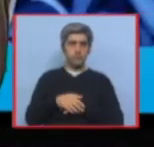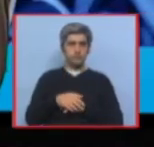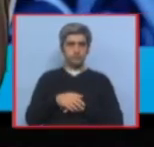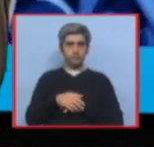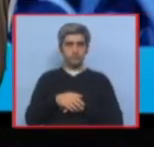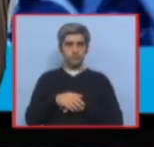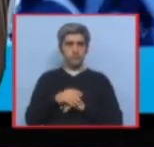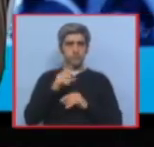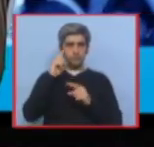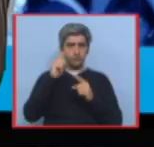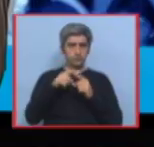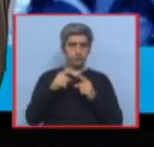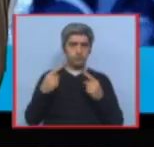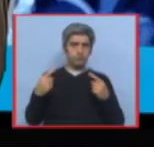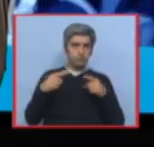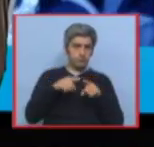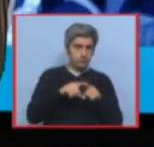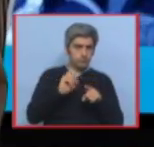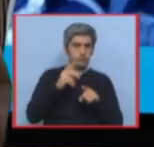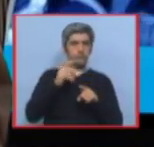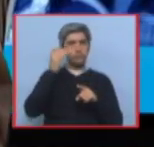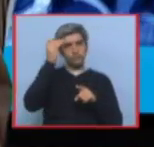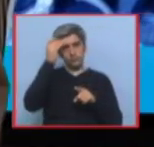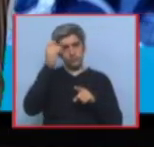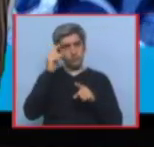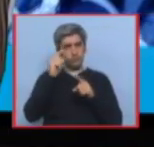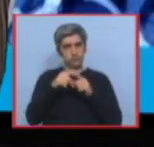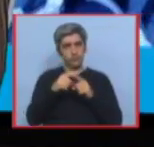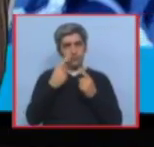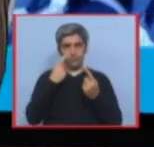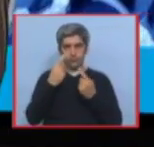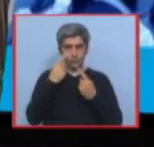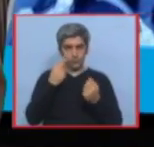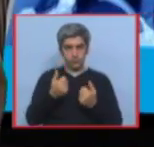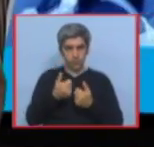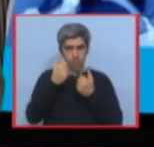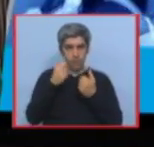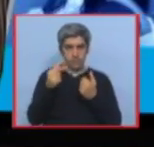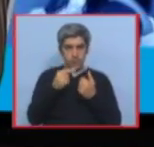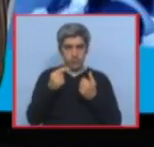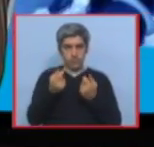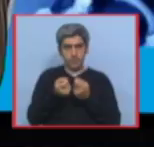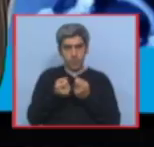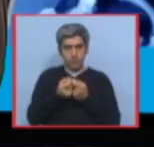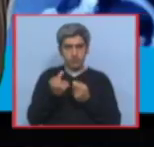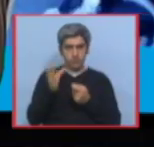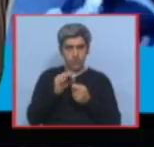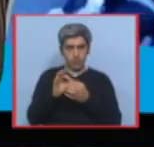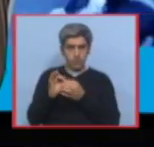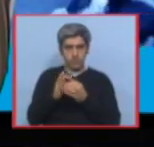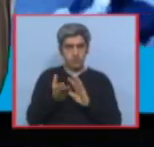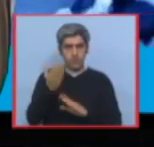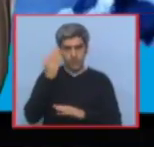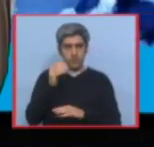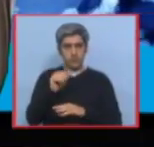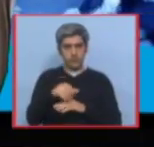ou com a intenção de unificar, ou com a intenção, pelo menos, de nos conhecermos melhor e de nos aproximarmos mais e colaborarmos